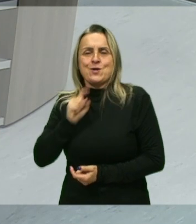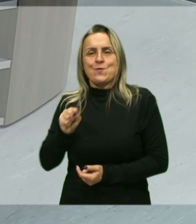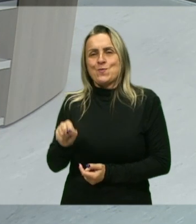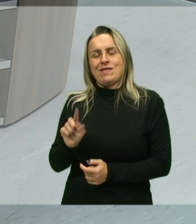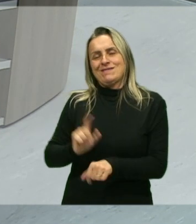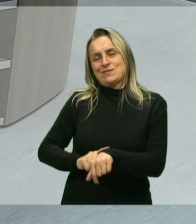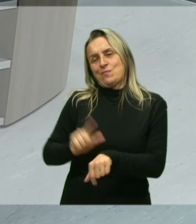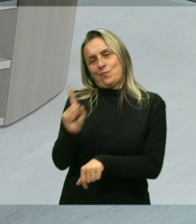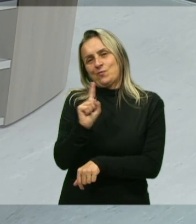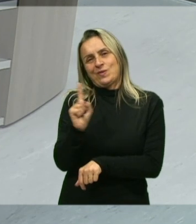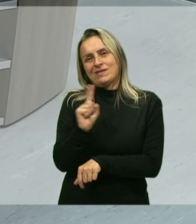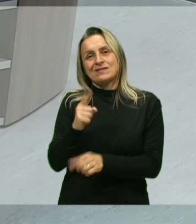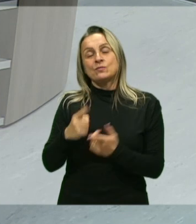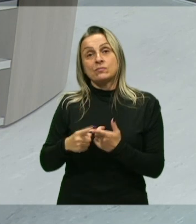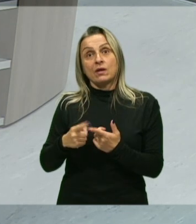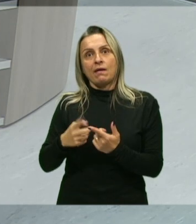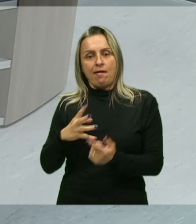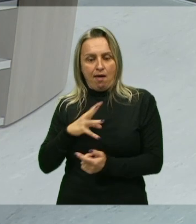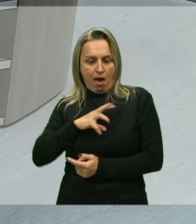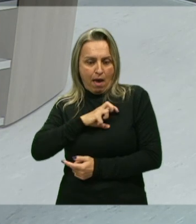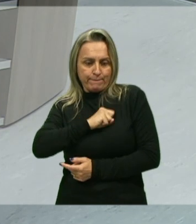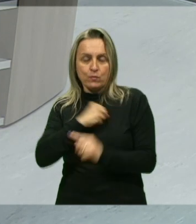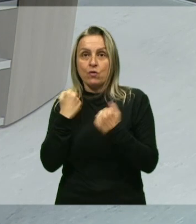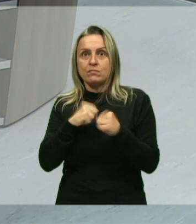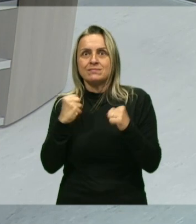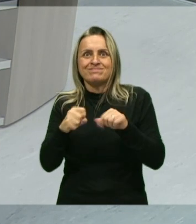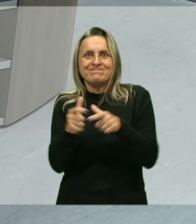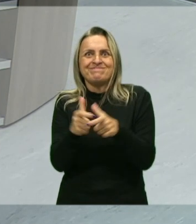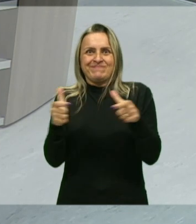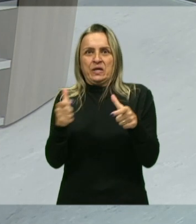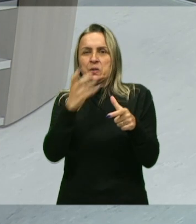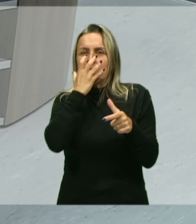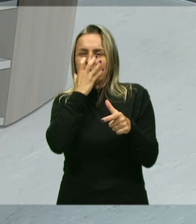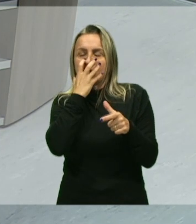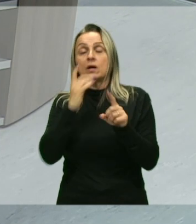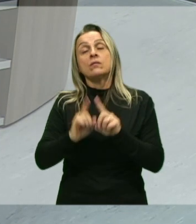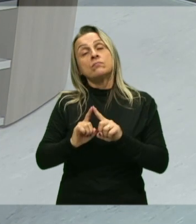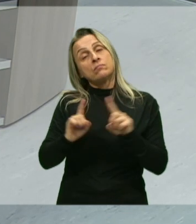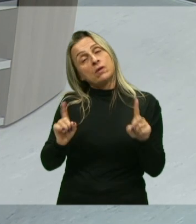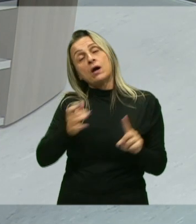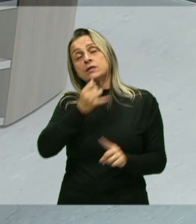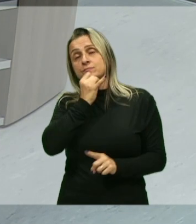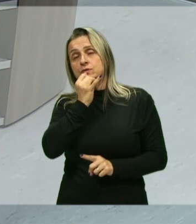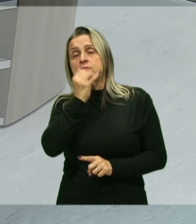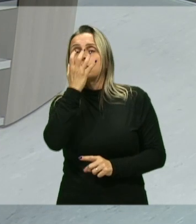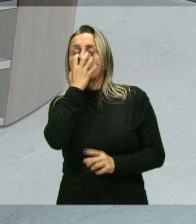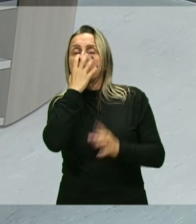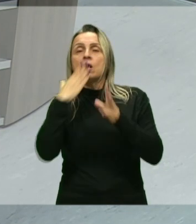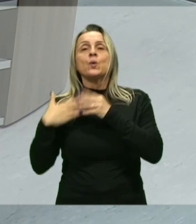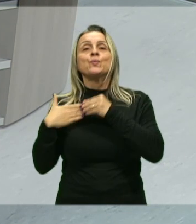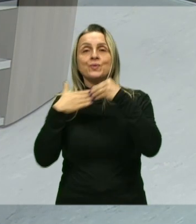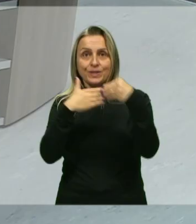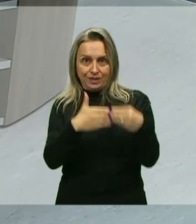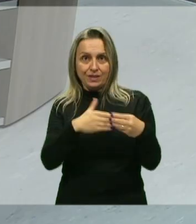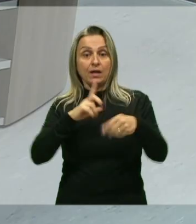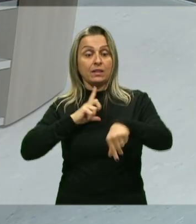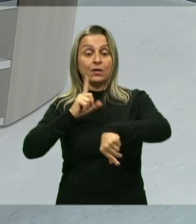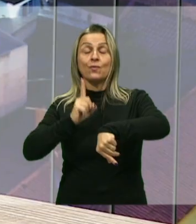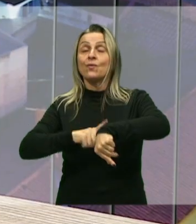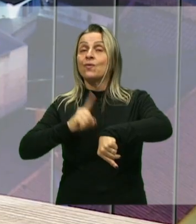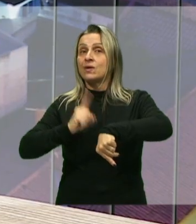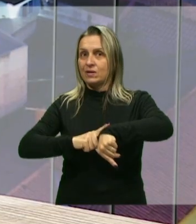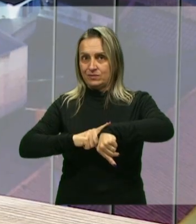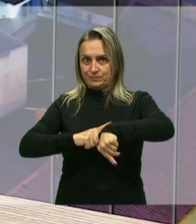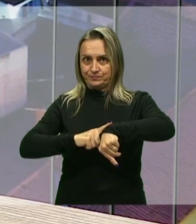gente tem que ter maior ainda com o cão, mas, por exemplo, o cão-guia, né, em si, ele tem horário para tudo, né? Ele